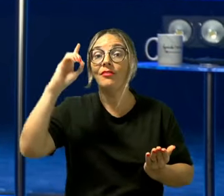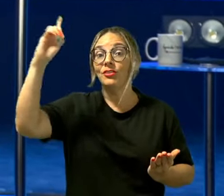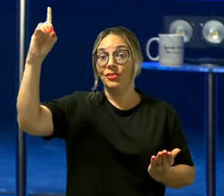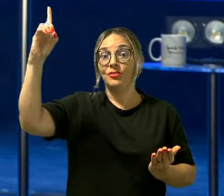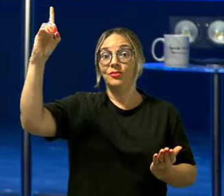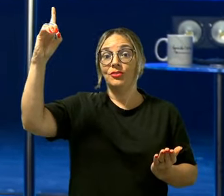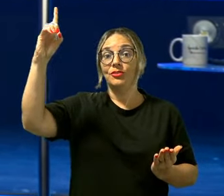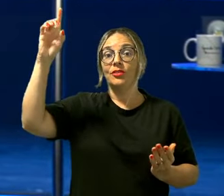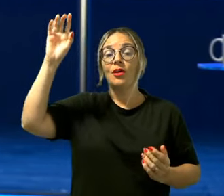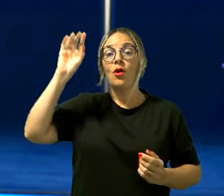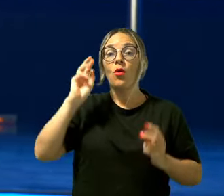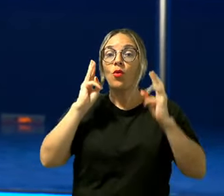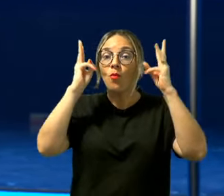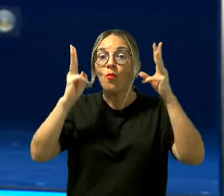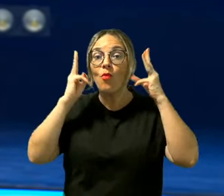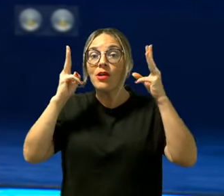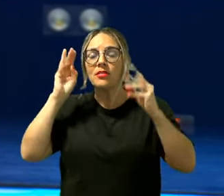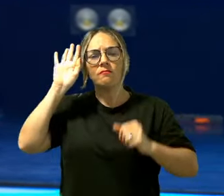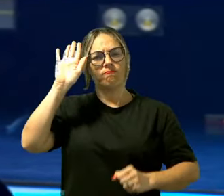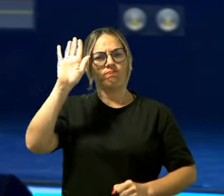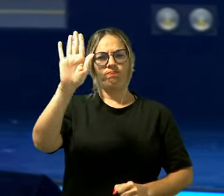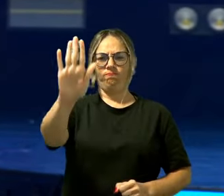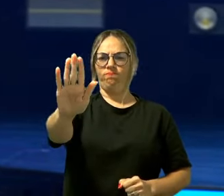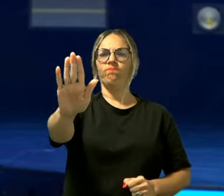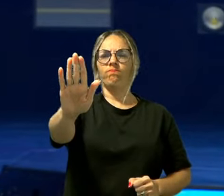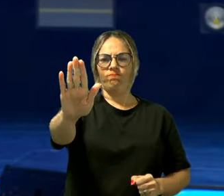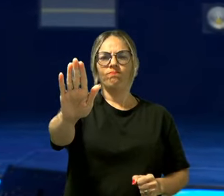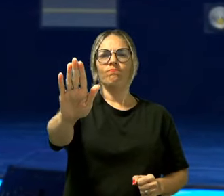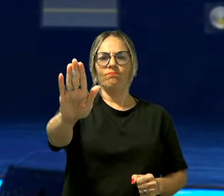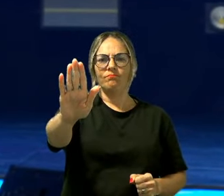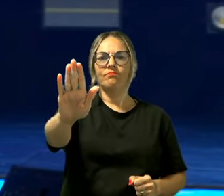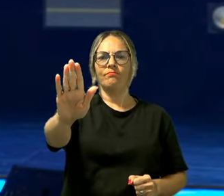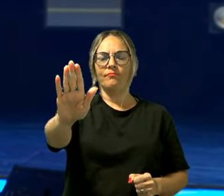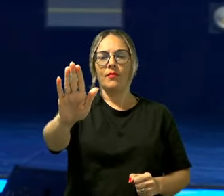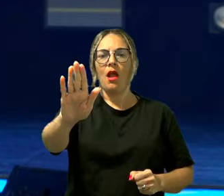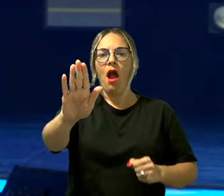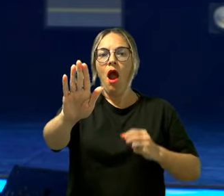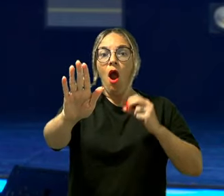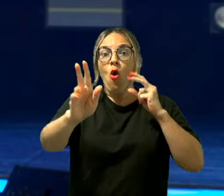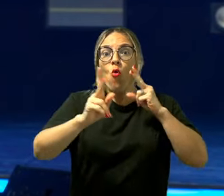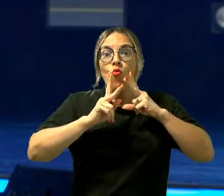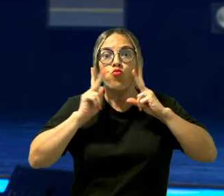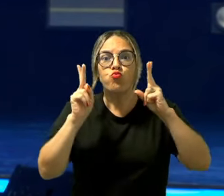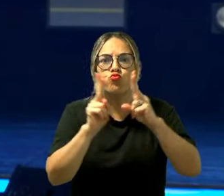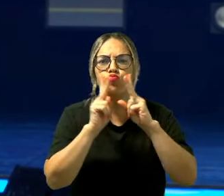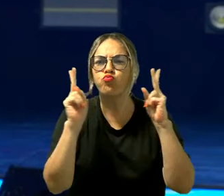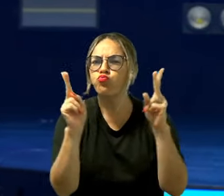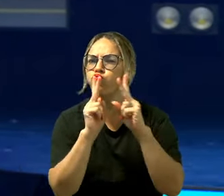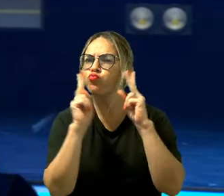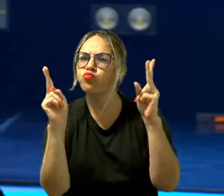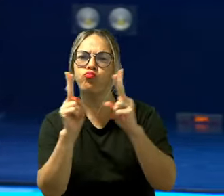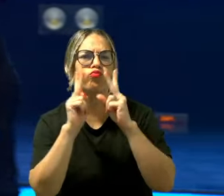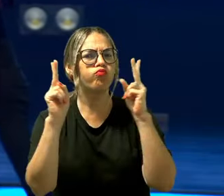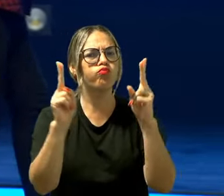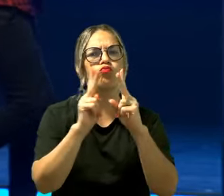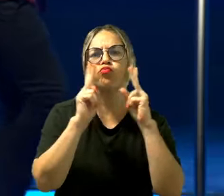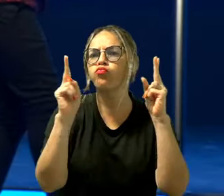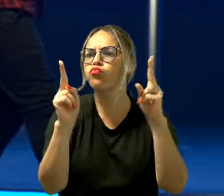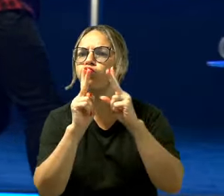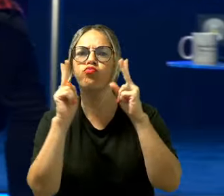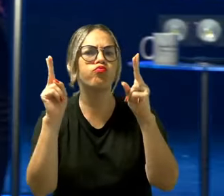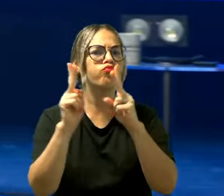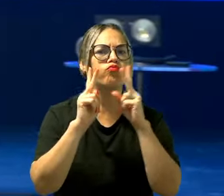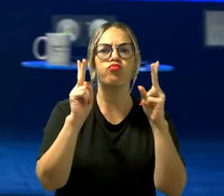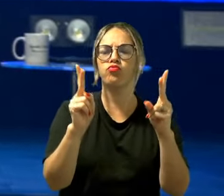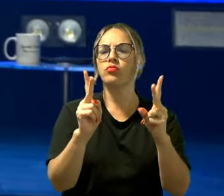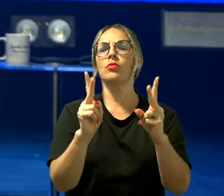mão, quando ele estendeu a mão, eles estão caminhando, sopra um vento oriental. Ou seja, Moisés está caminhando